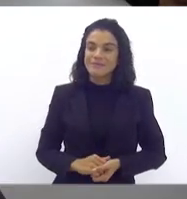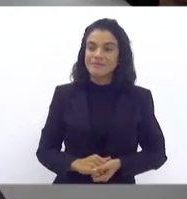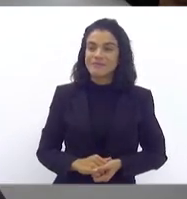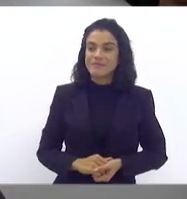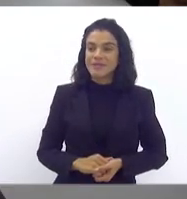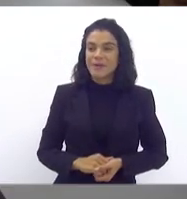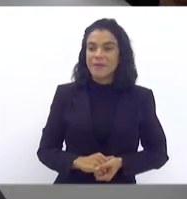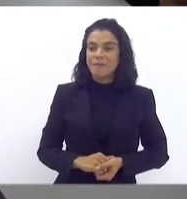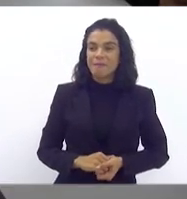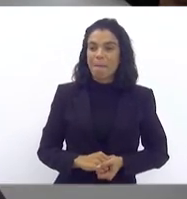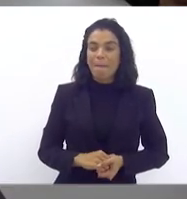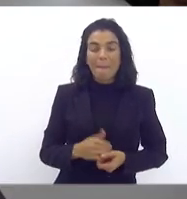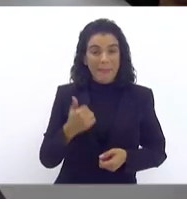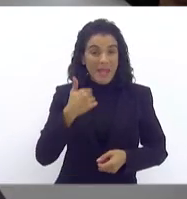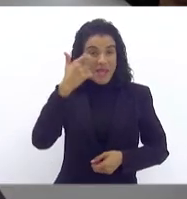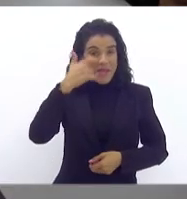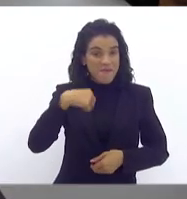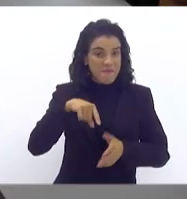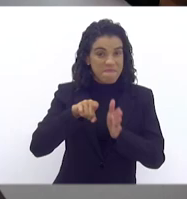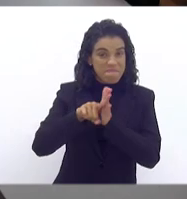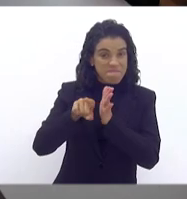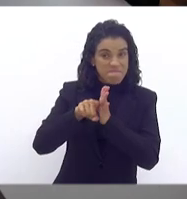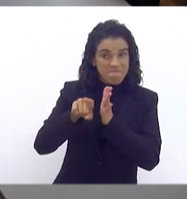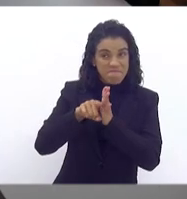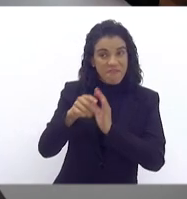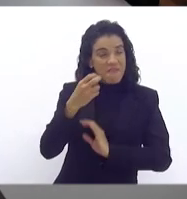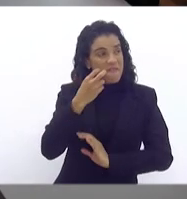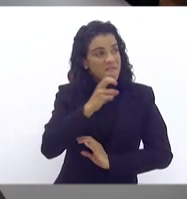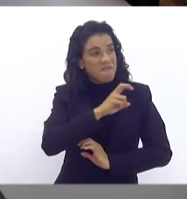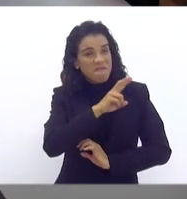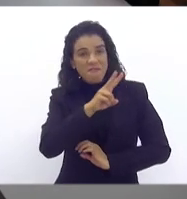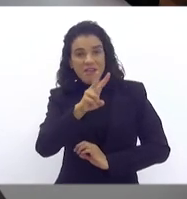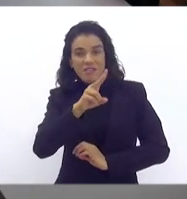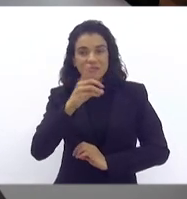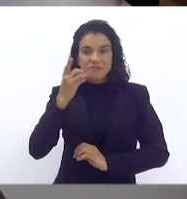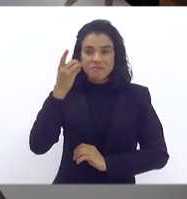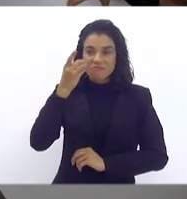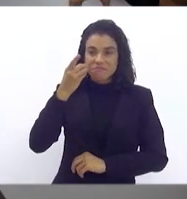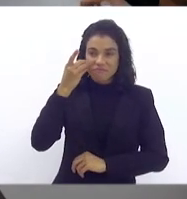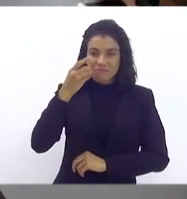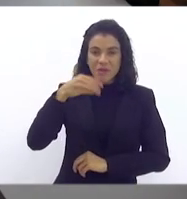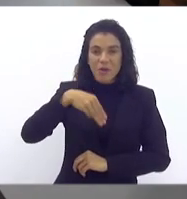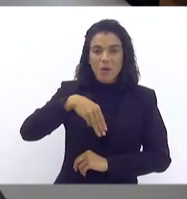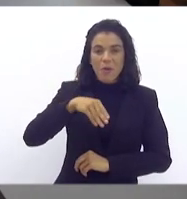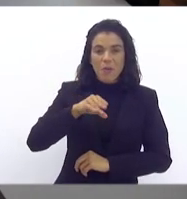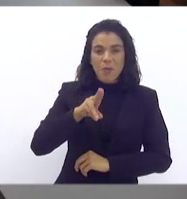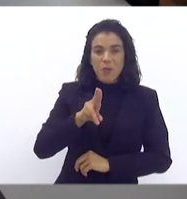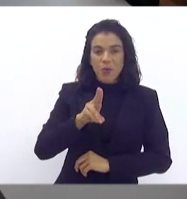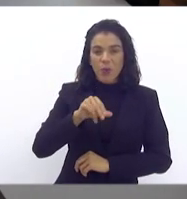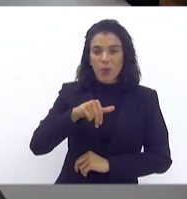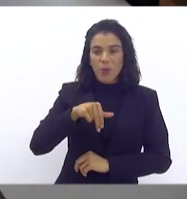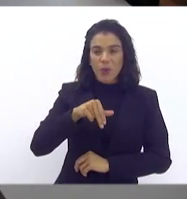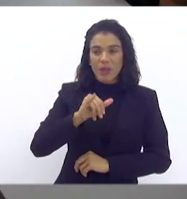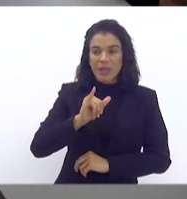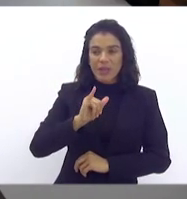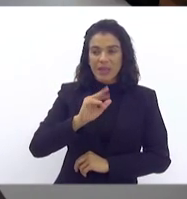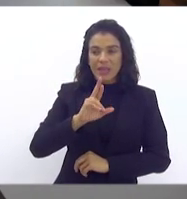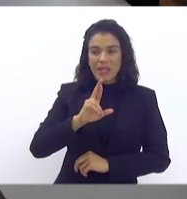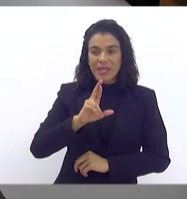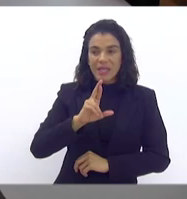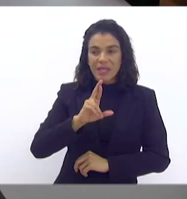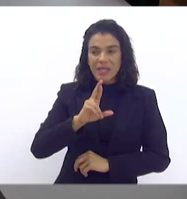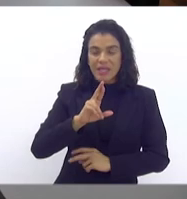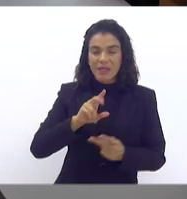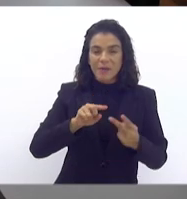já vou fazendo as perguntas vejo que Deputado munir entrou também online